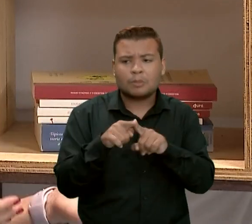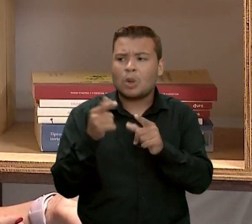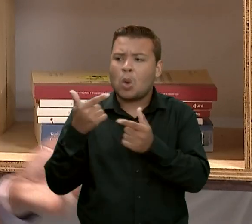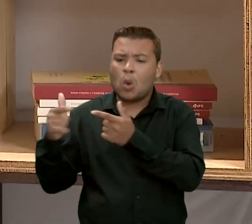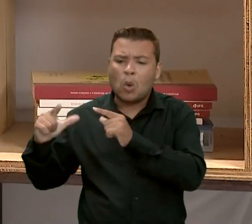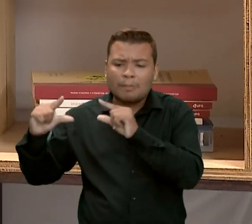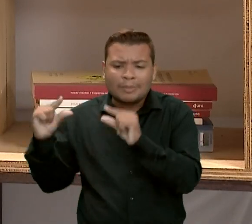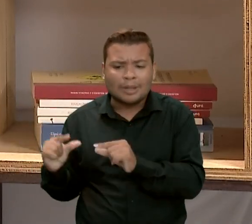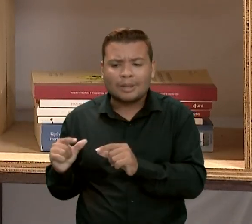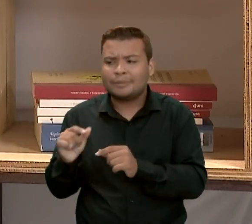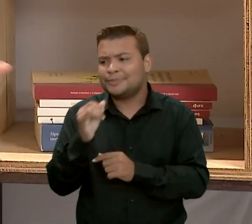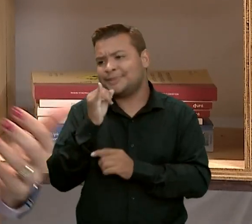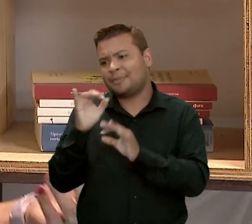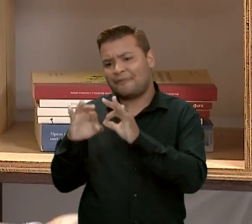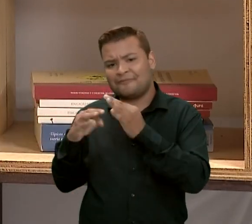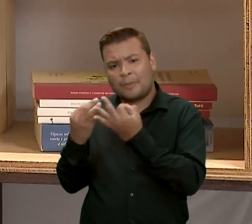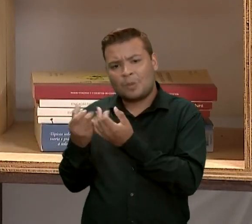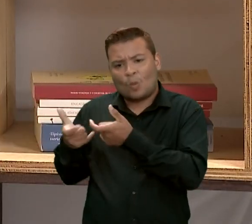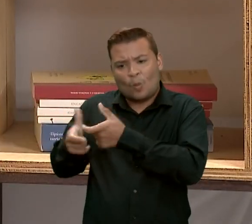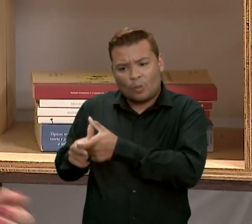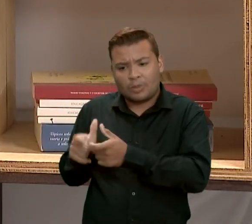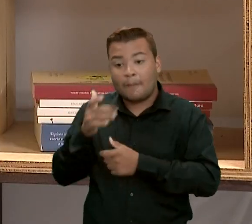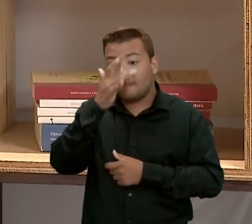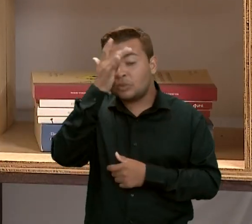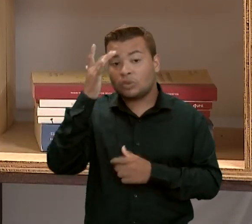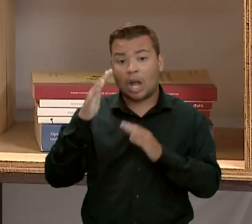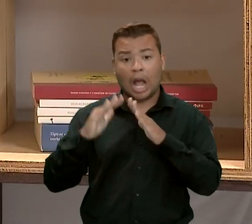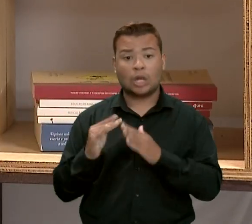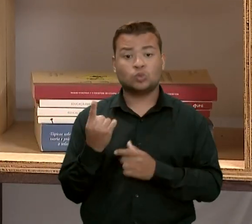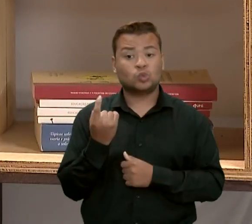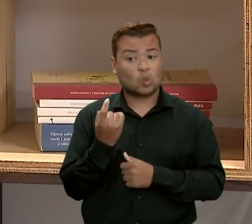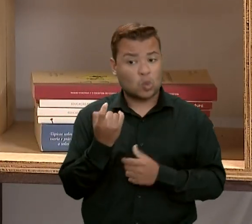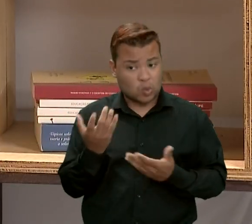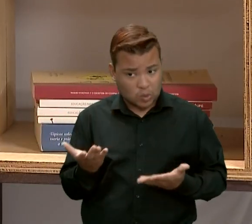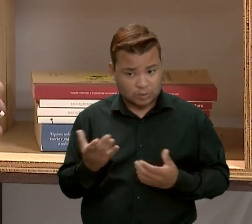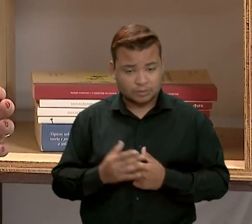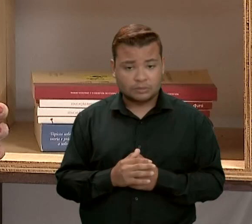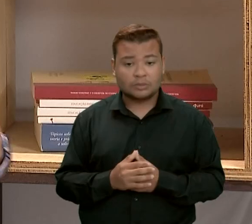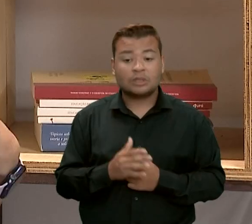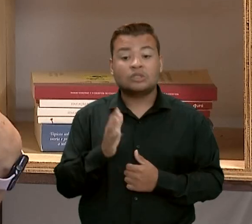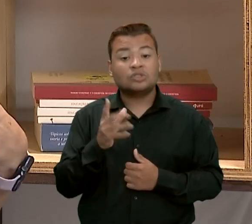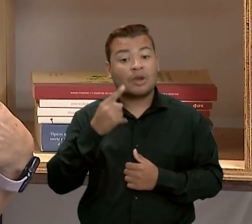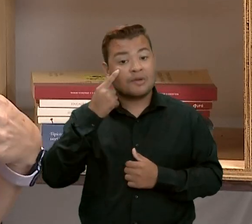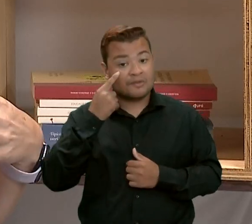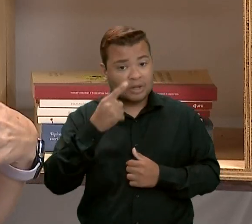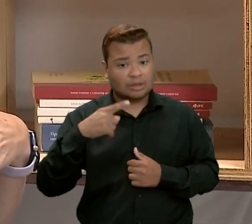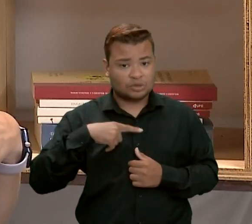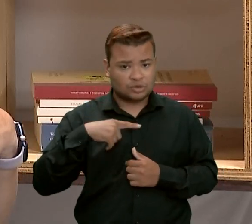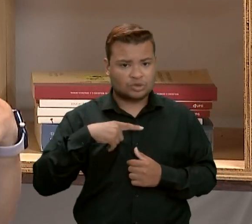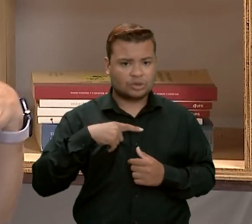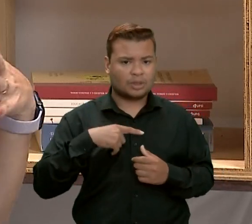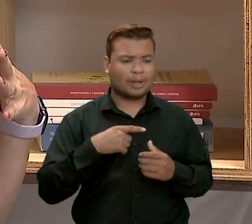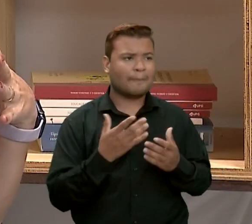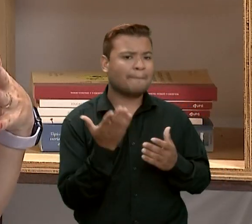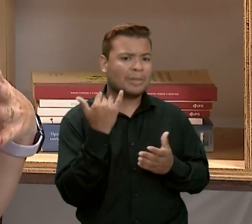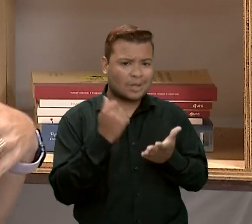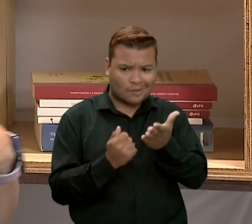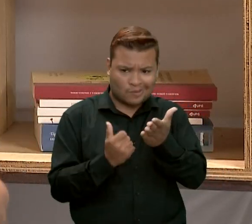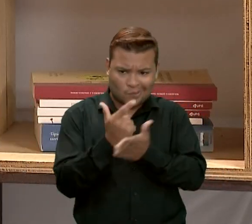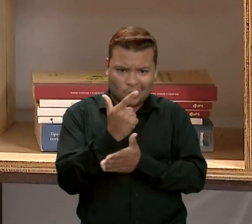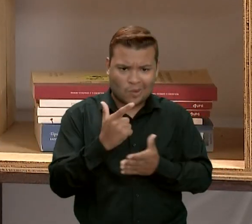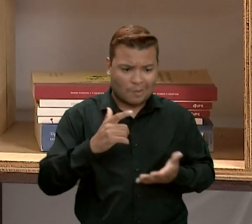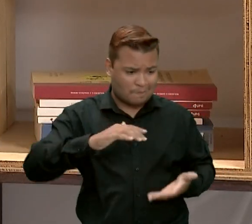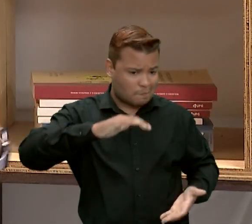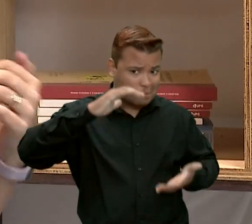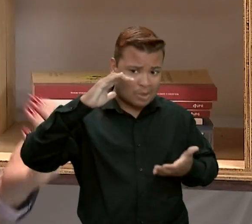famílias são menores, muitas pessoas moram sozinhas, então a gente já começou a ver embalagens de produtos que normalmente a gente comprava